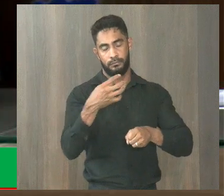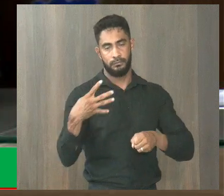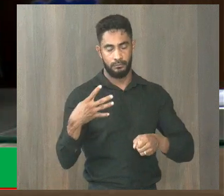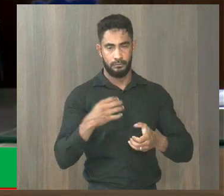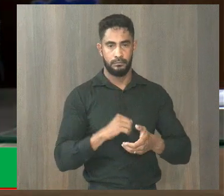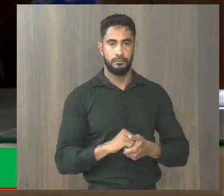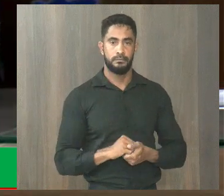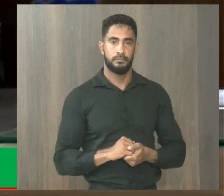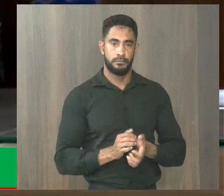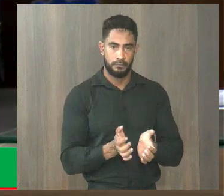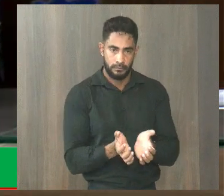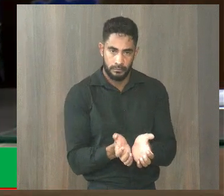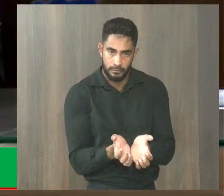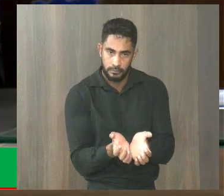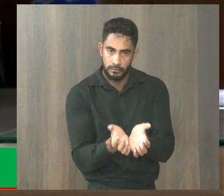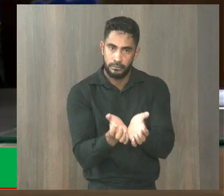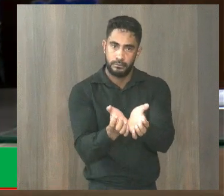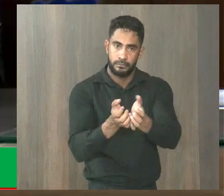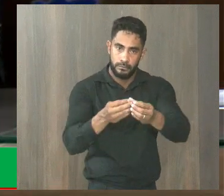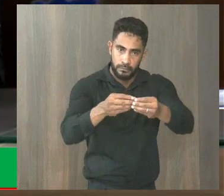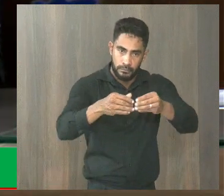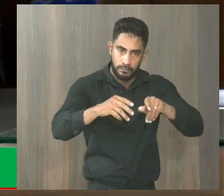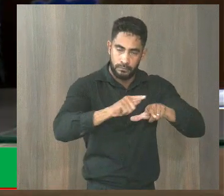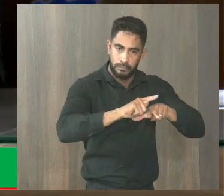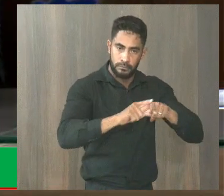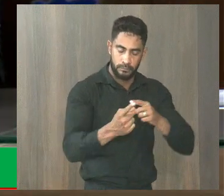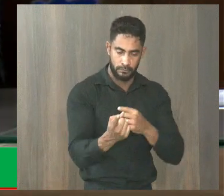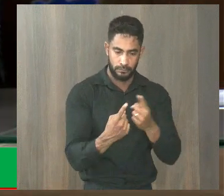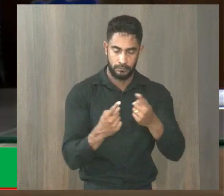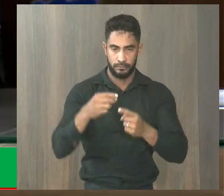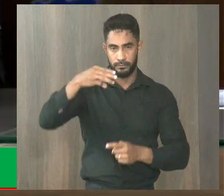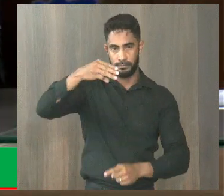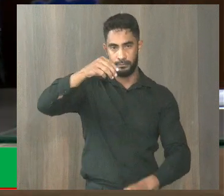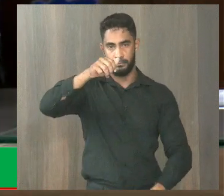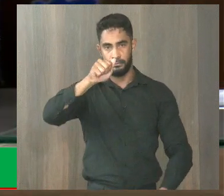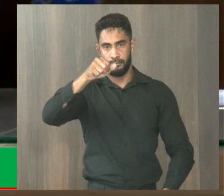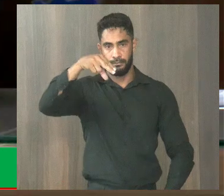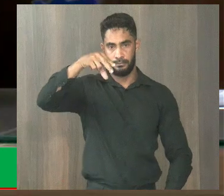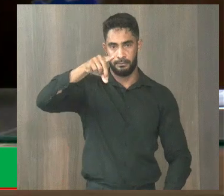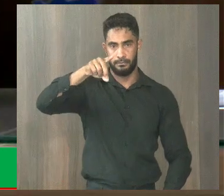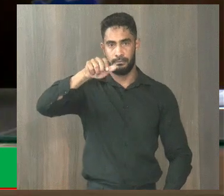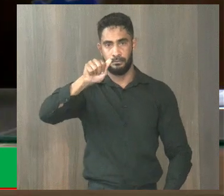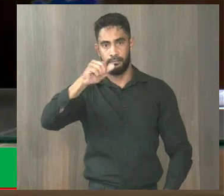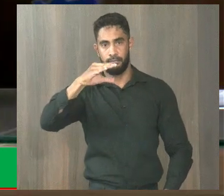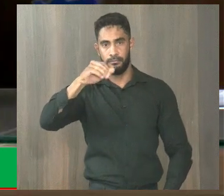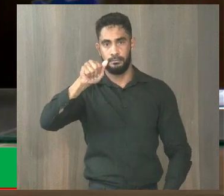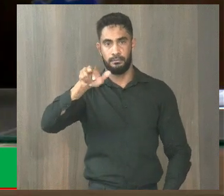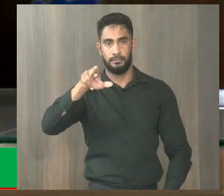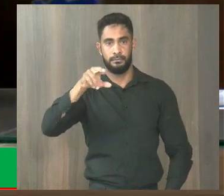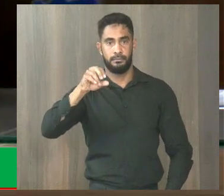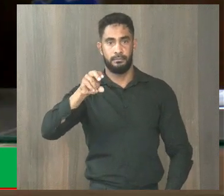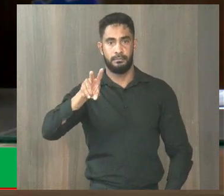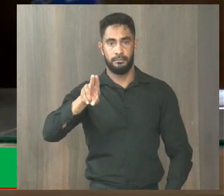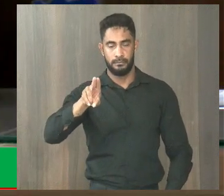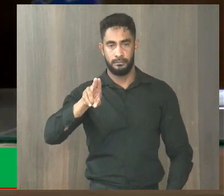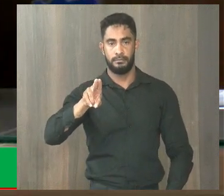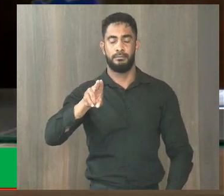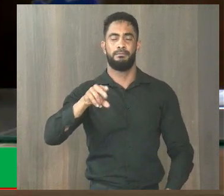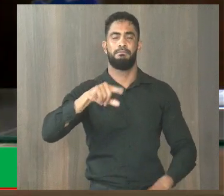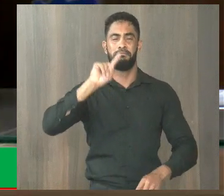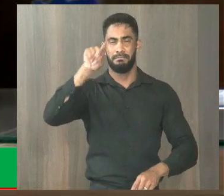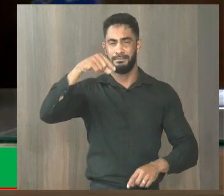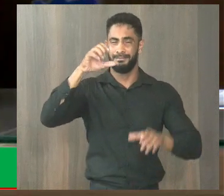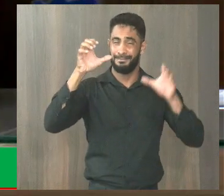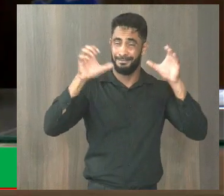de 2024, patrulhamento e cascalhamento na estrada do Mandacaru, no Poção de Santa Cruz, que após o período chuvoso aí, a estrada ela ficou bem